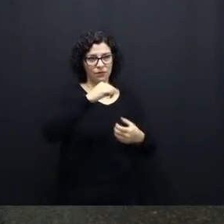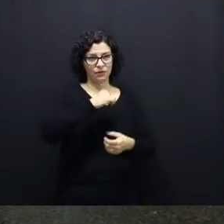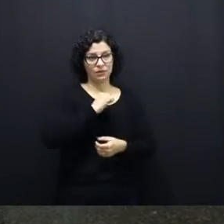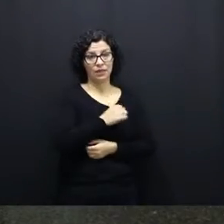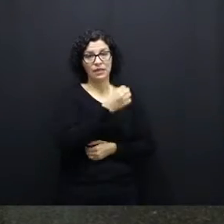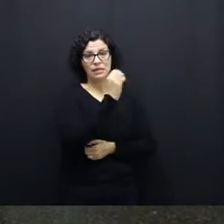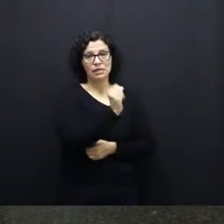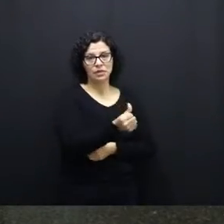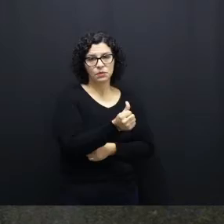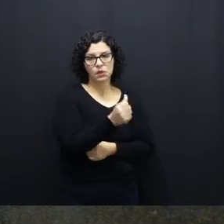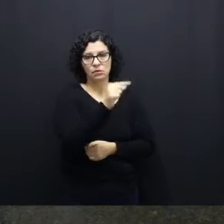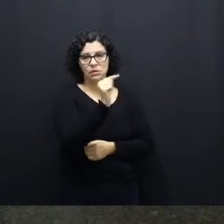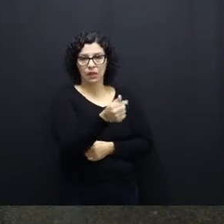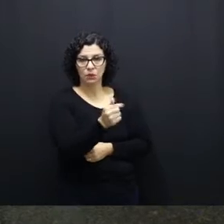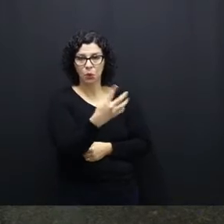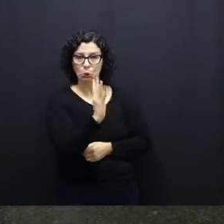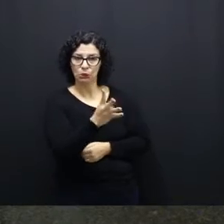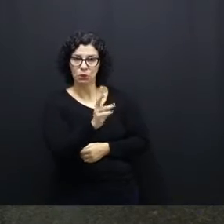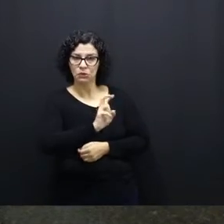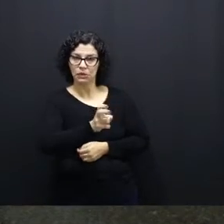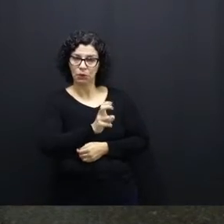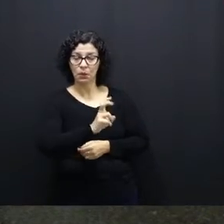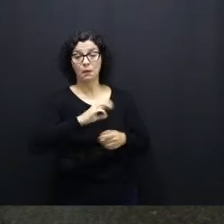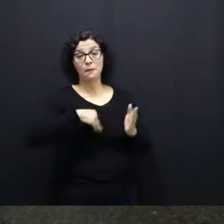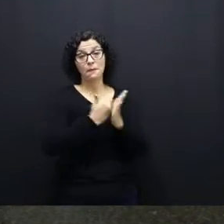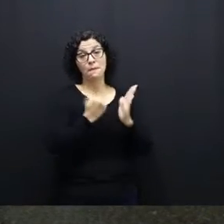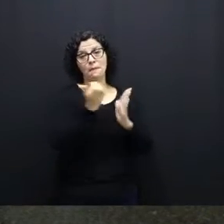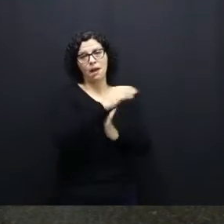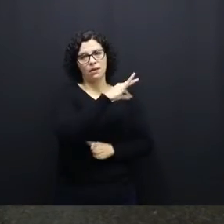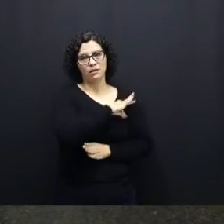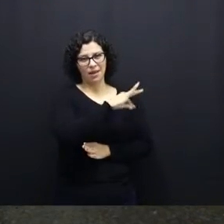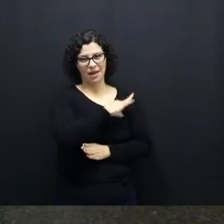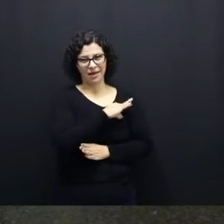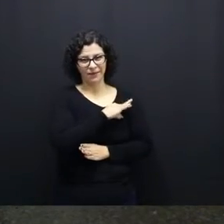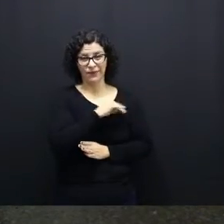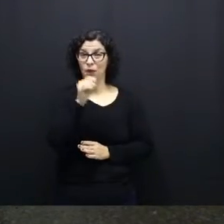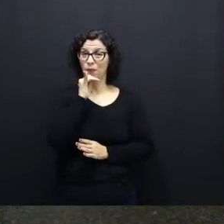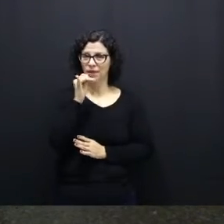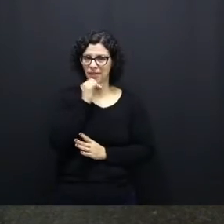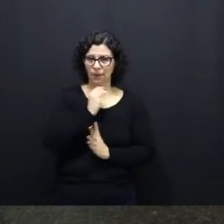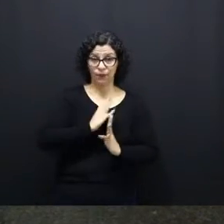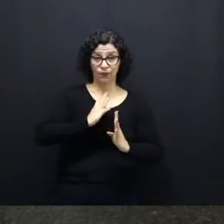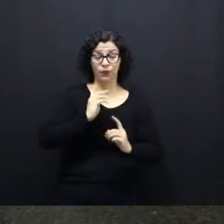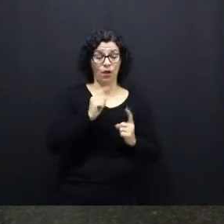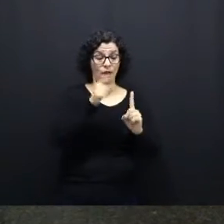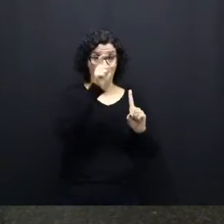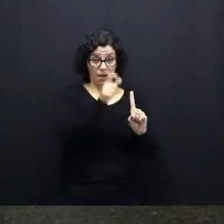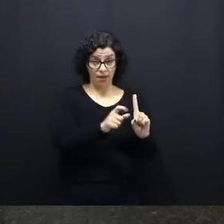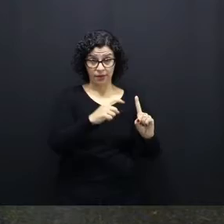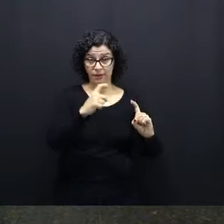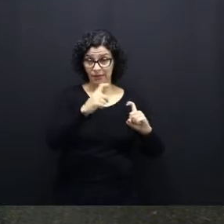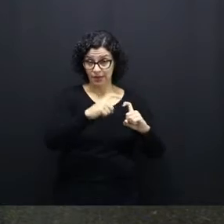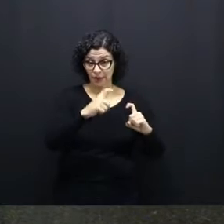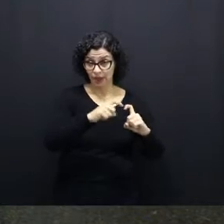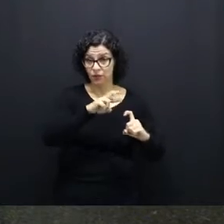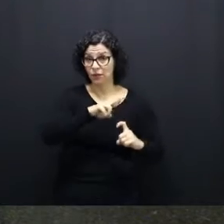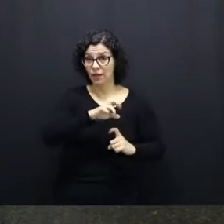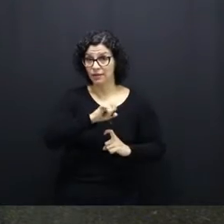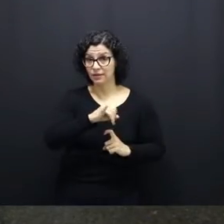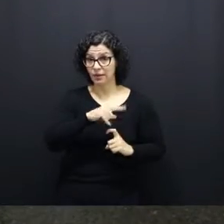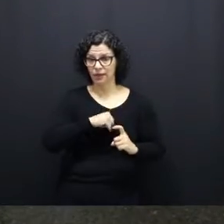6.000 7000 4000/5000 ou seja incentivando motivando esse médico a ser médico da família e